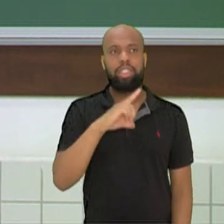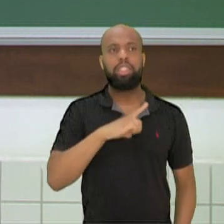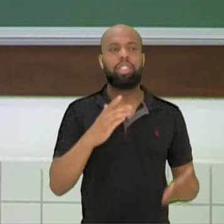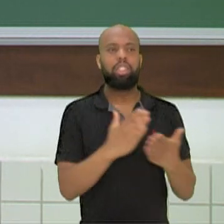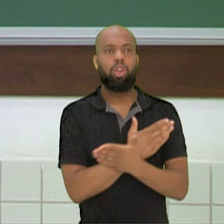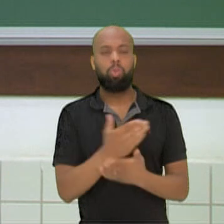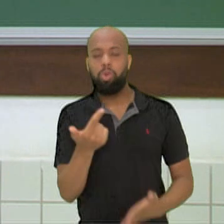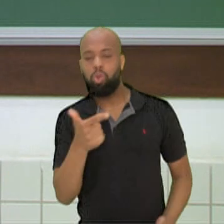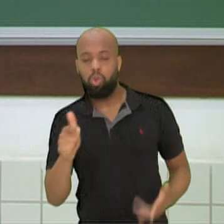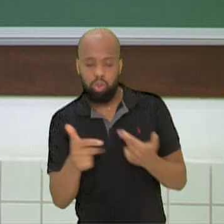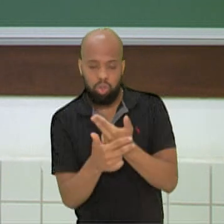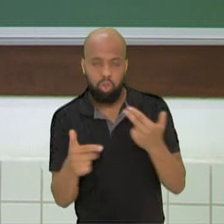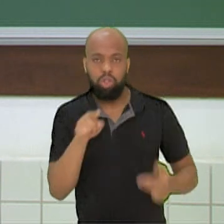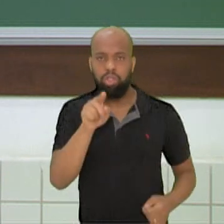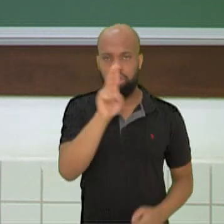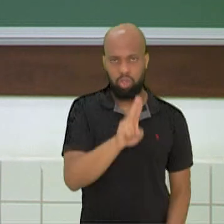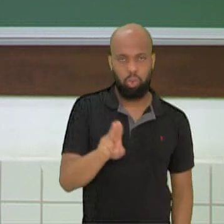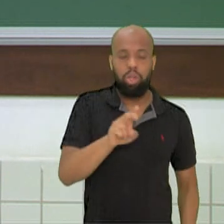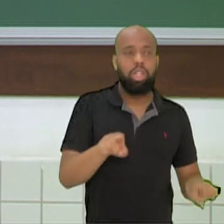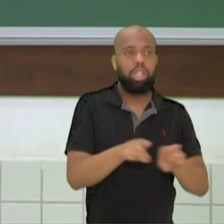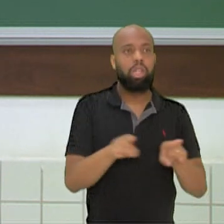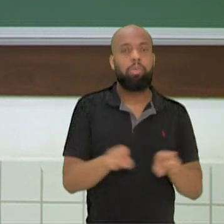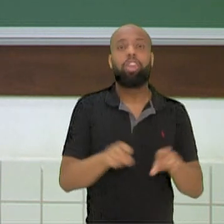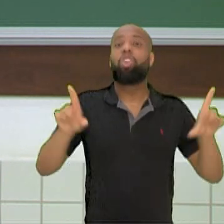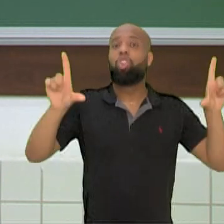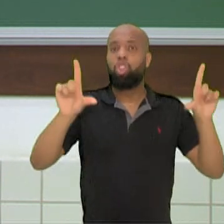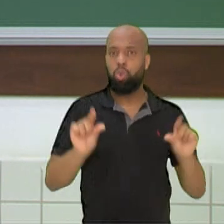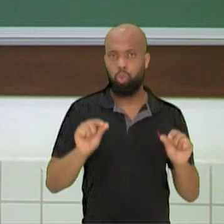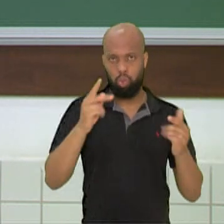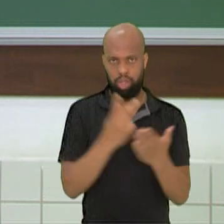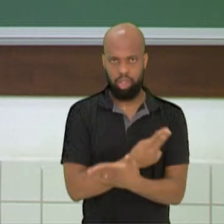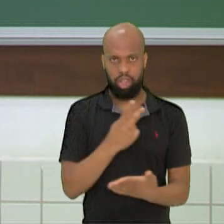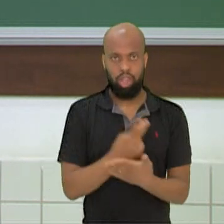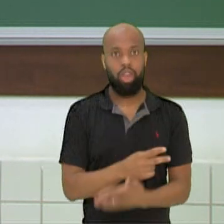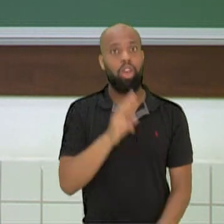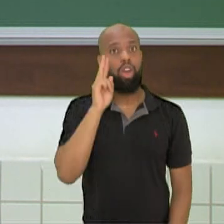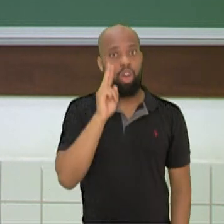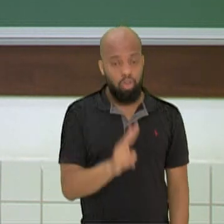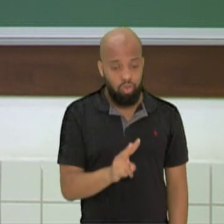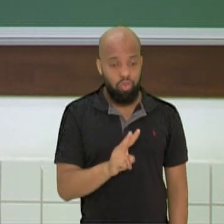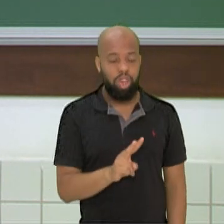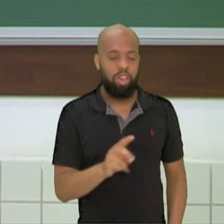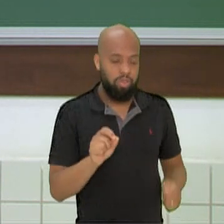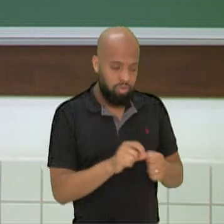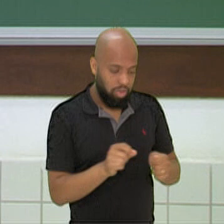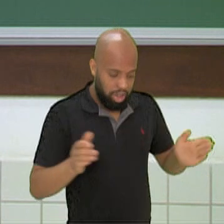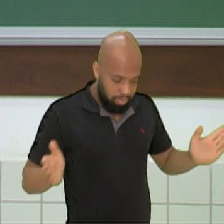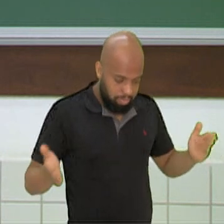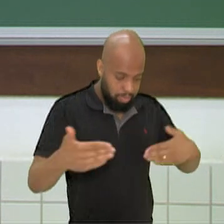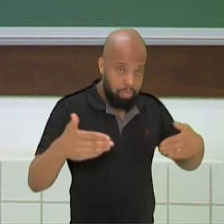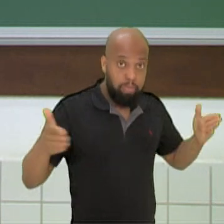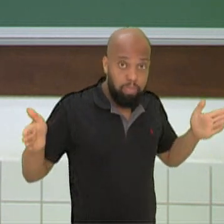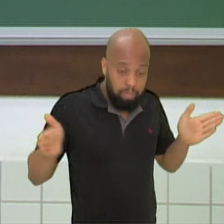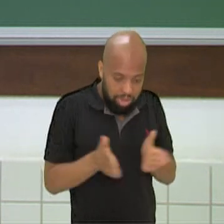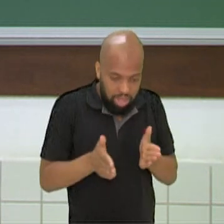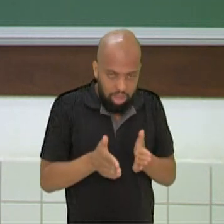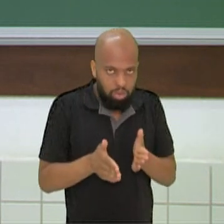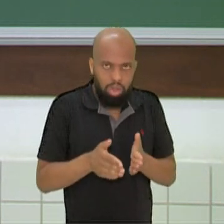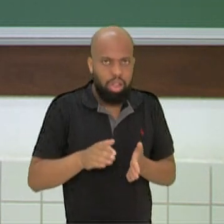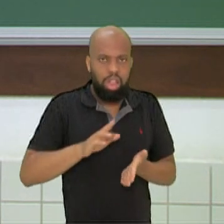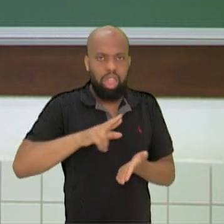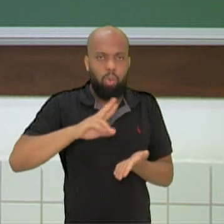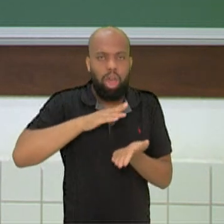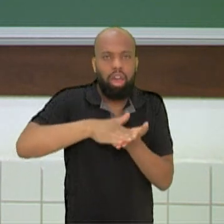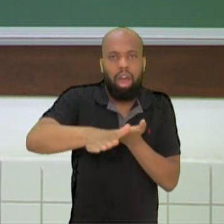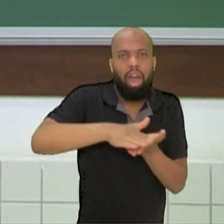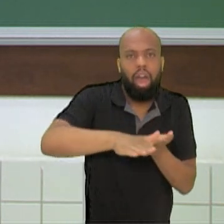contrapartidas que você pode estar utilizando para você minimizar o erro. Você vê em pequena escala para que você não gaste milhares de dólares, por exemplo, ali, para